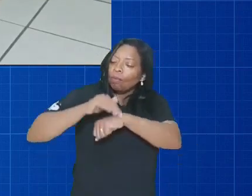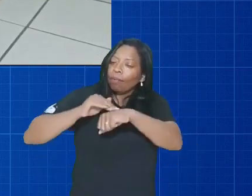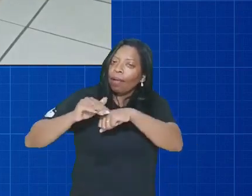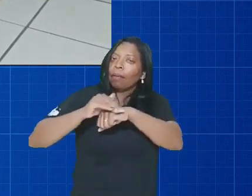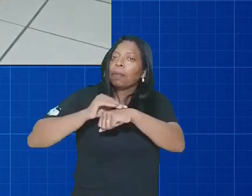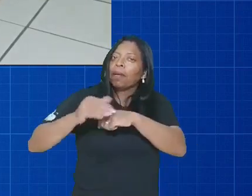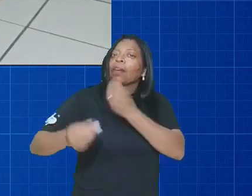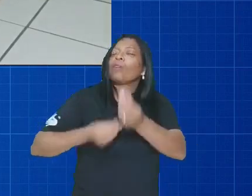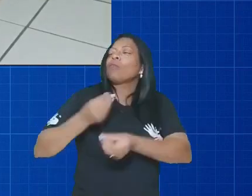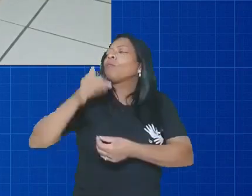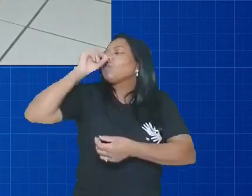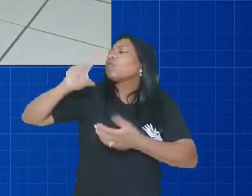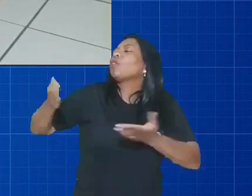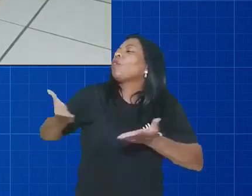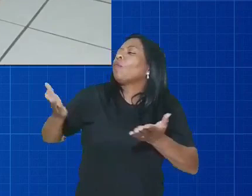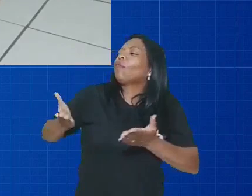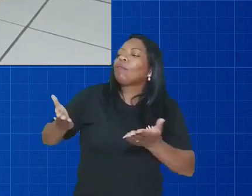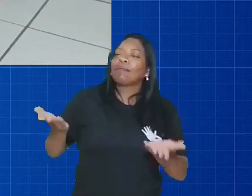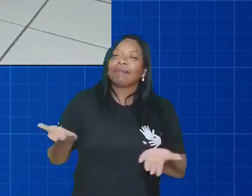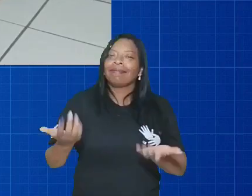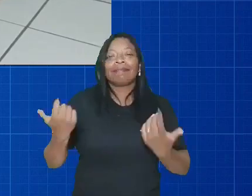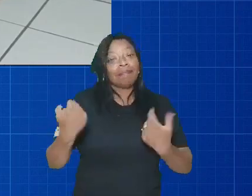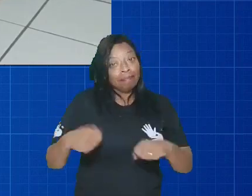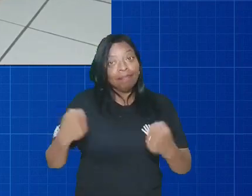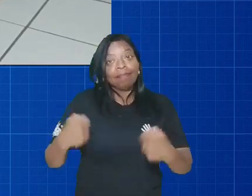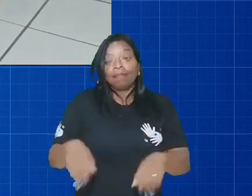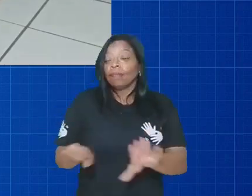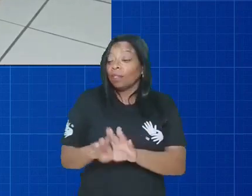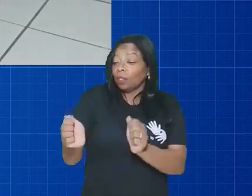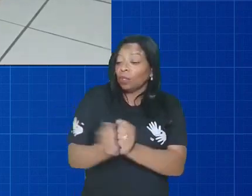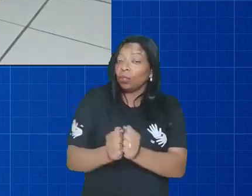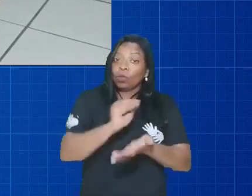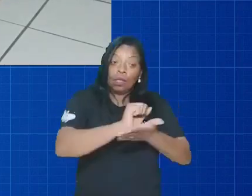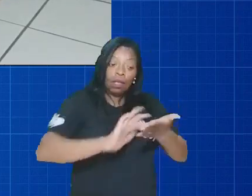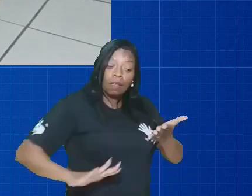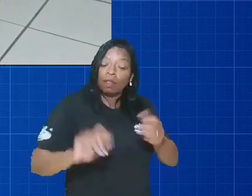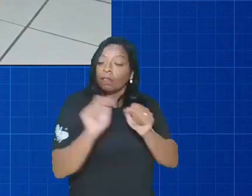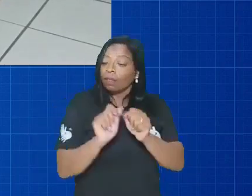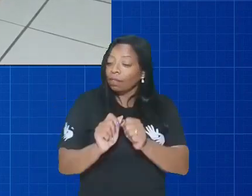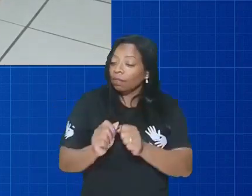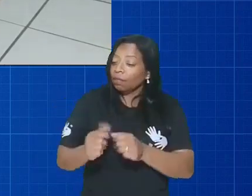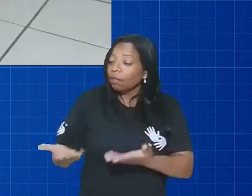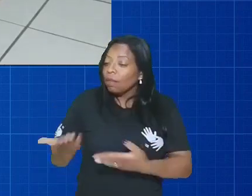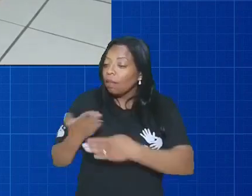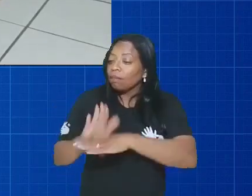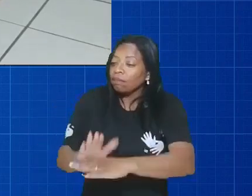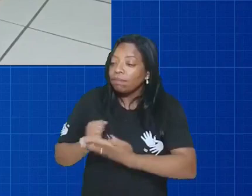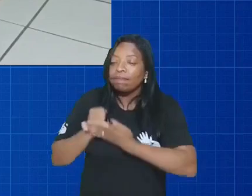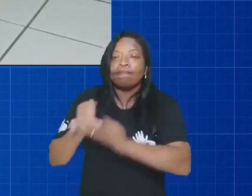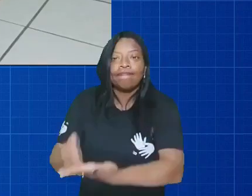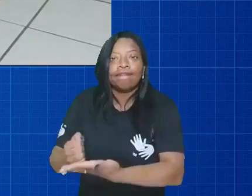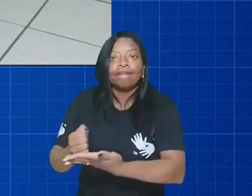né? Dependendo daquilo que for possível, façam as tarefas com as crianças, tá? Em tempos